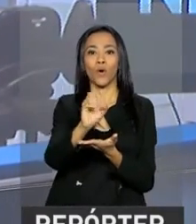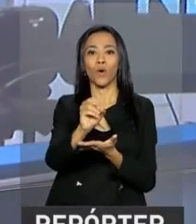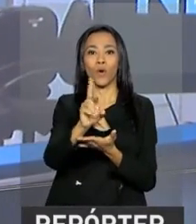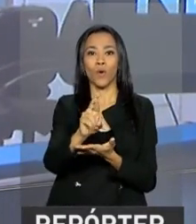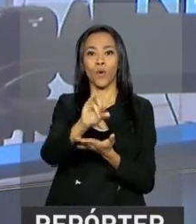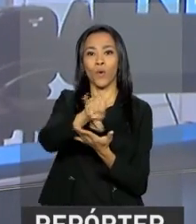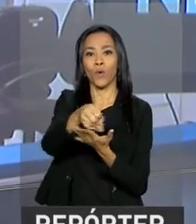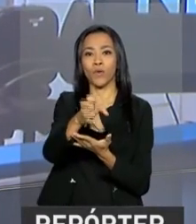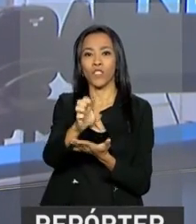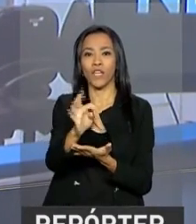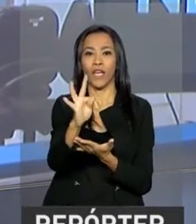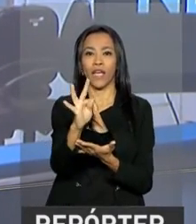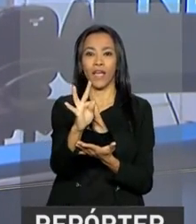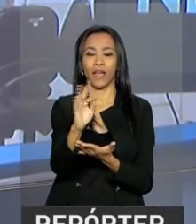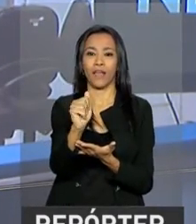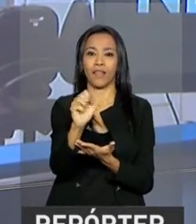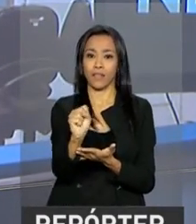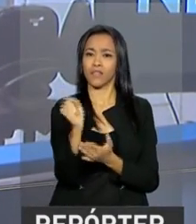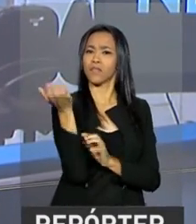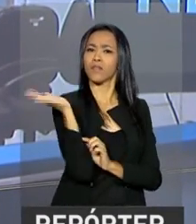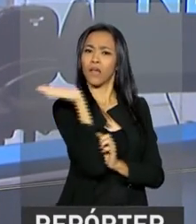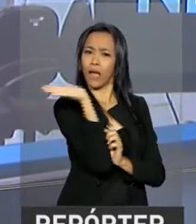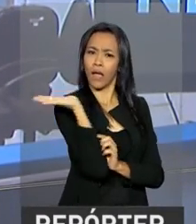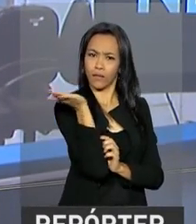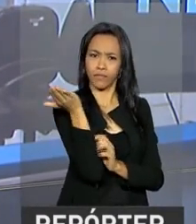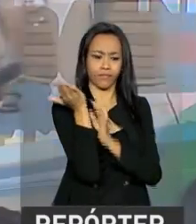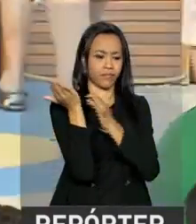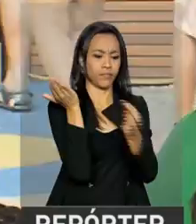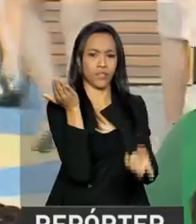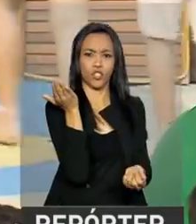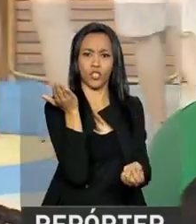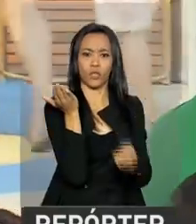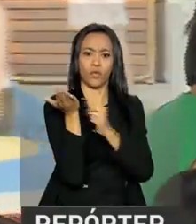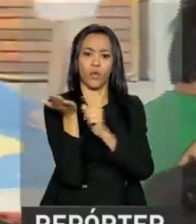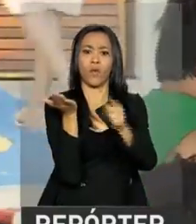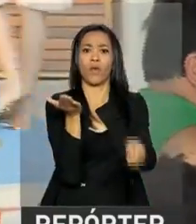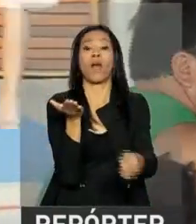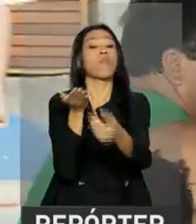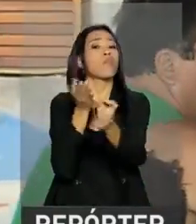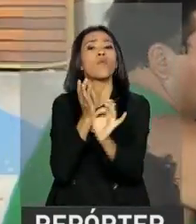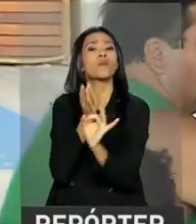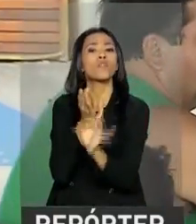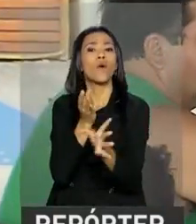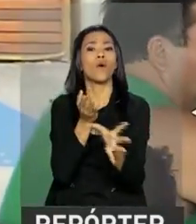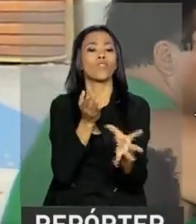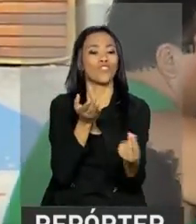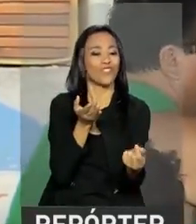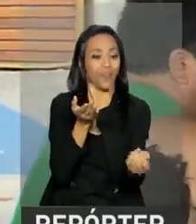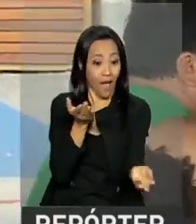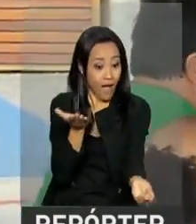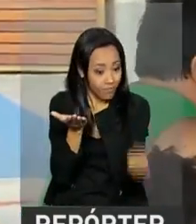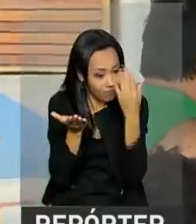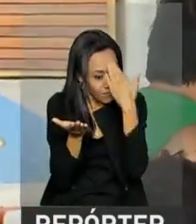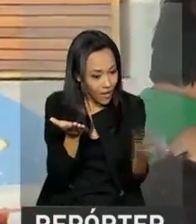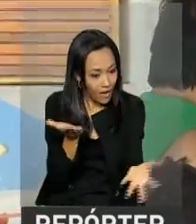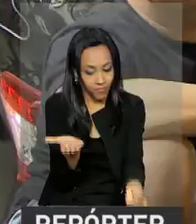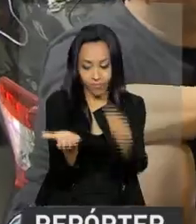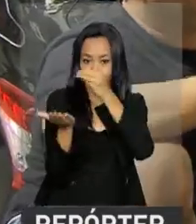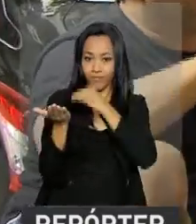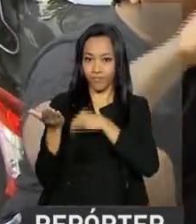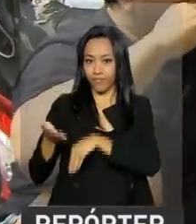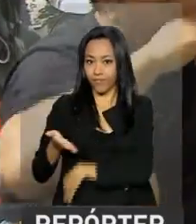entra em vigor nos próximos 2 meses. A lei considera como gorjeta não só o que é dado espontaneamente